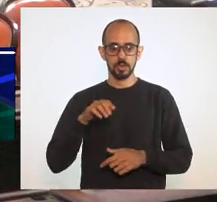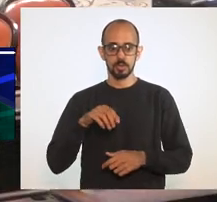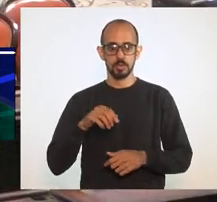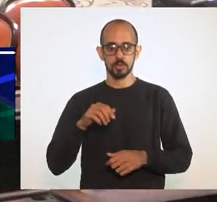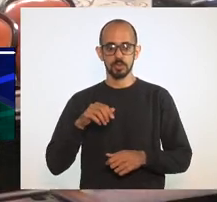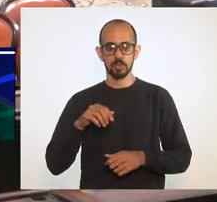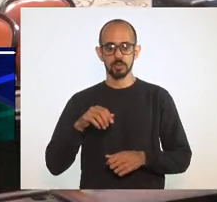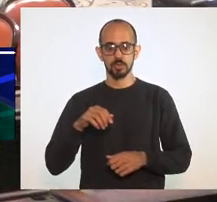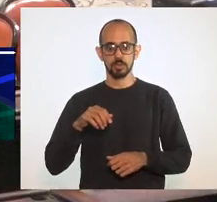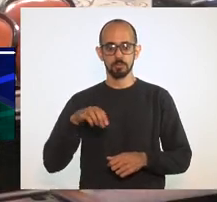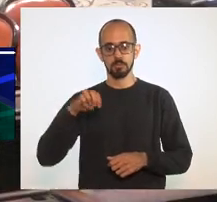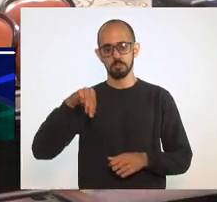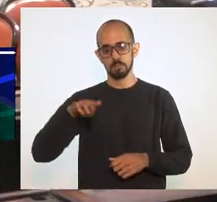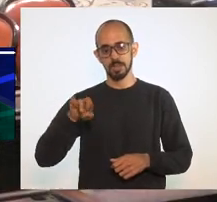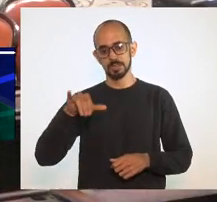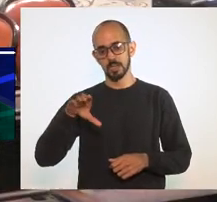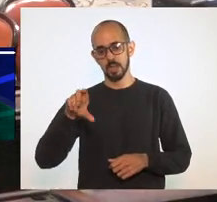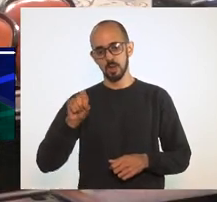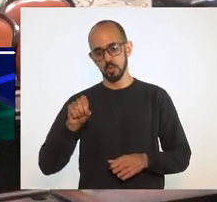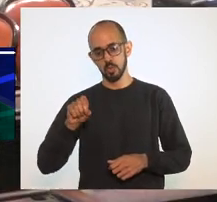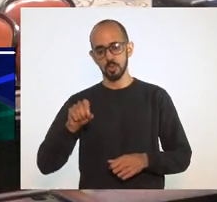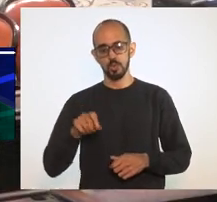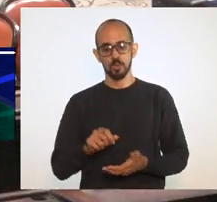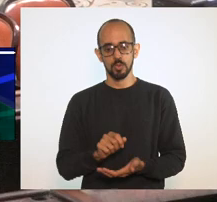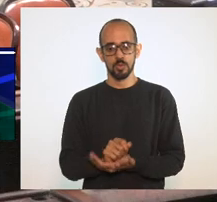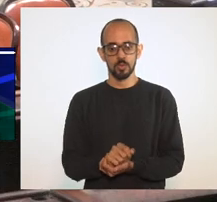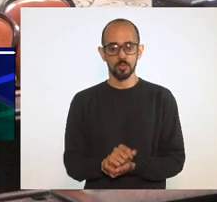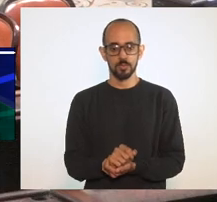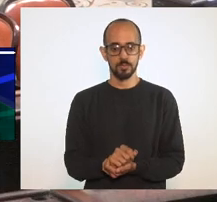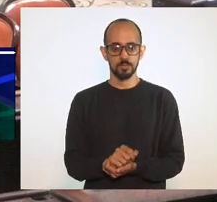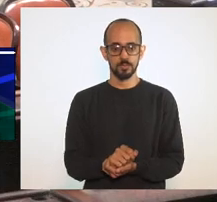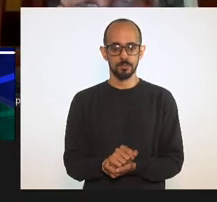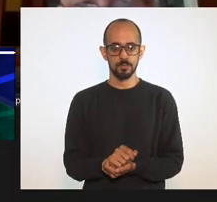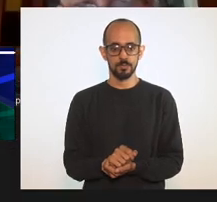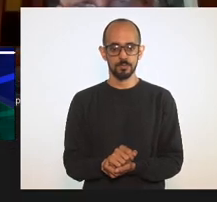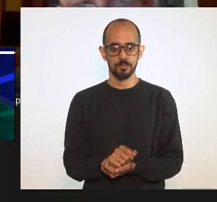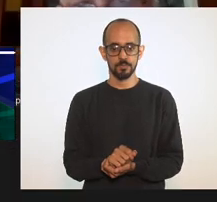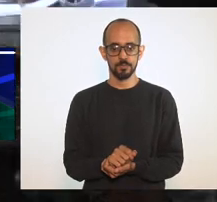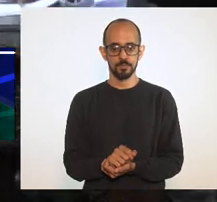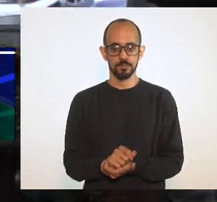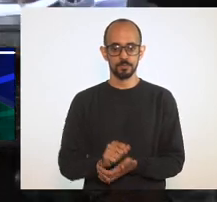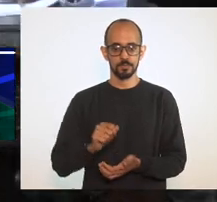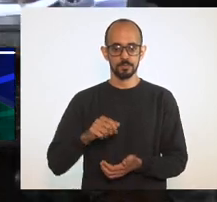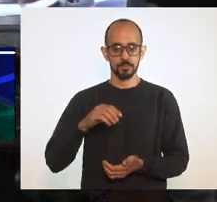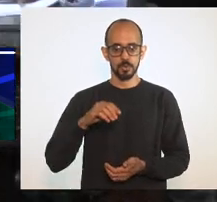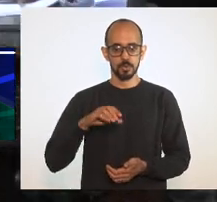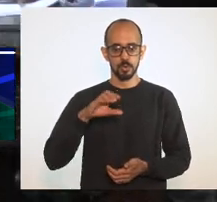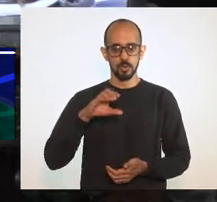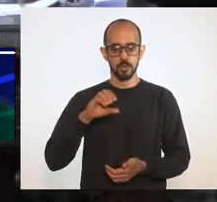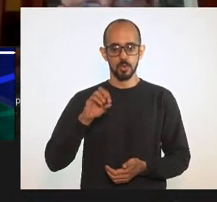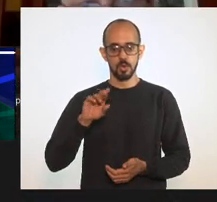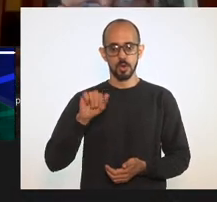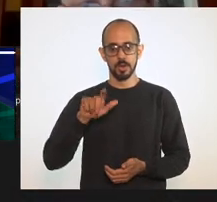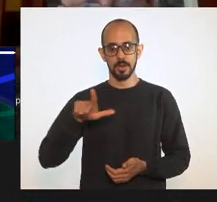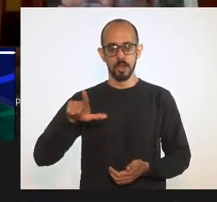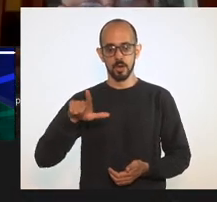subtenente, Marcelo Dino, Carlos Macedo, presidente. Coronel Salema, Carlos